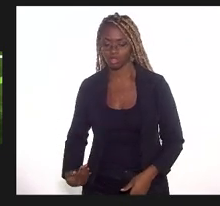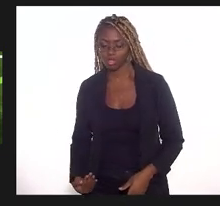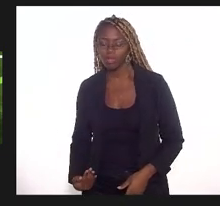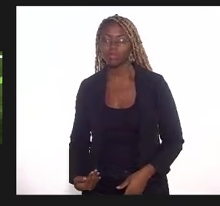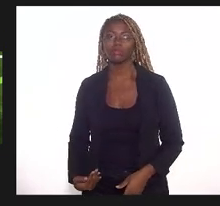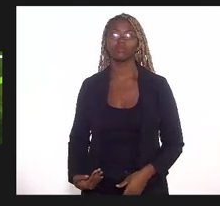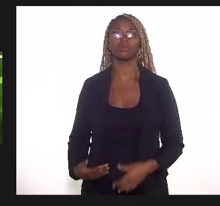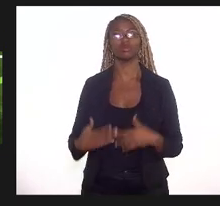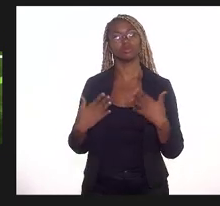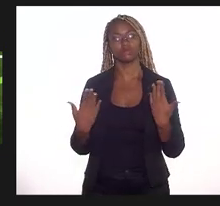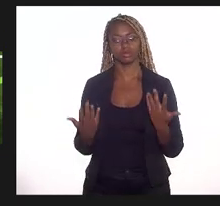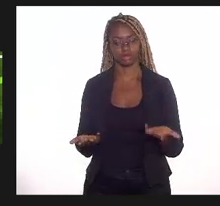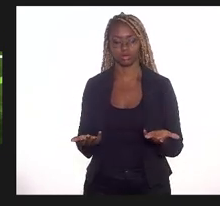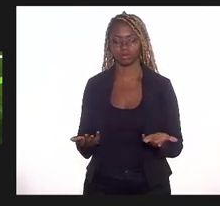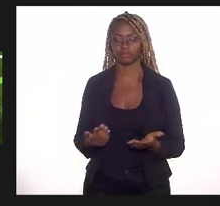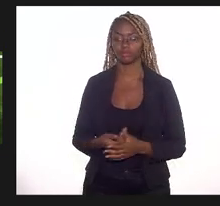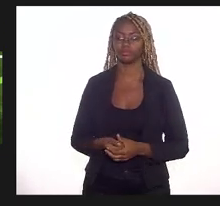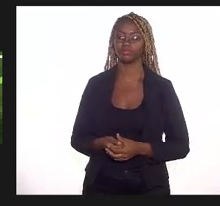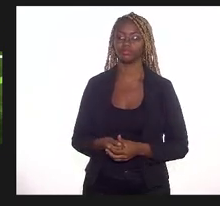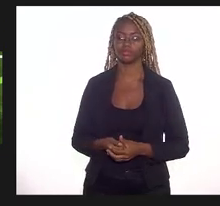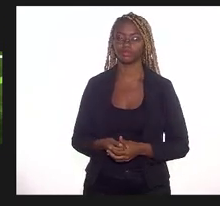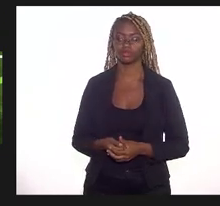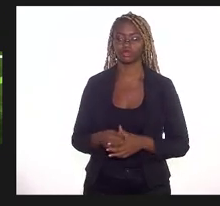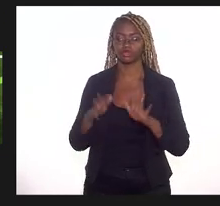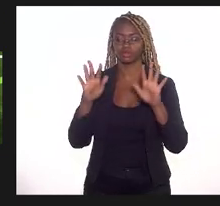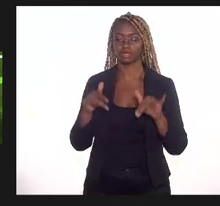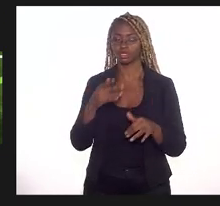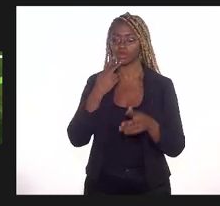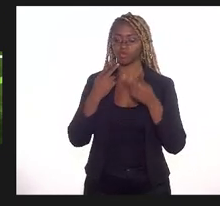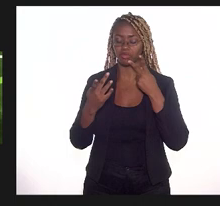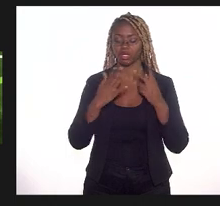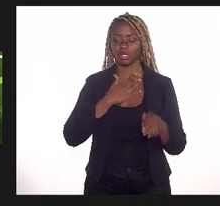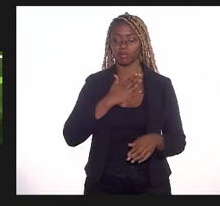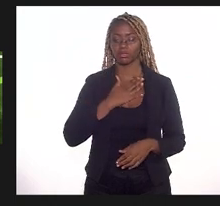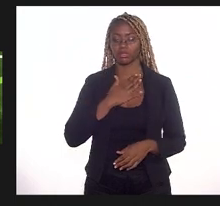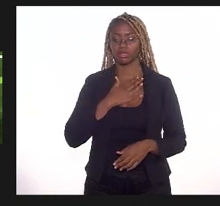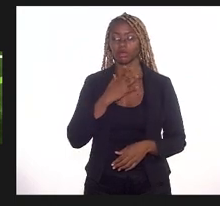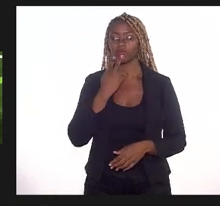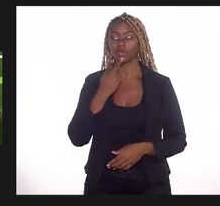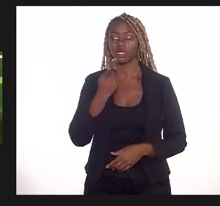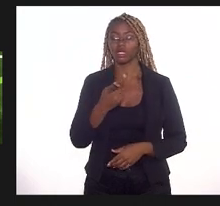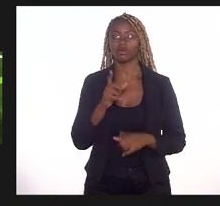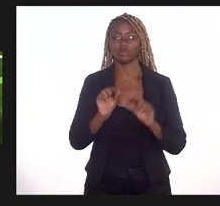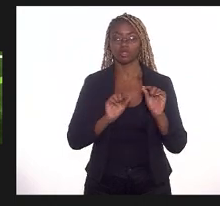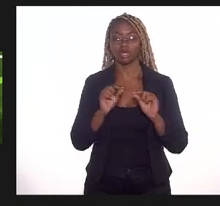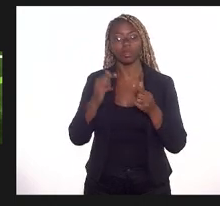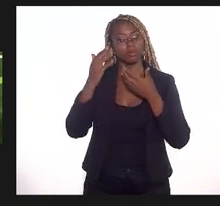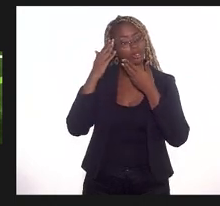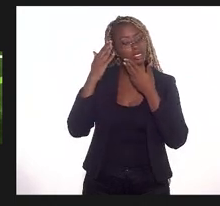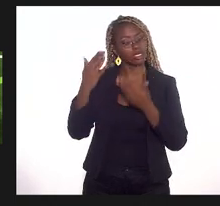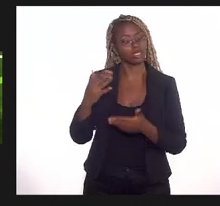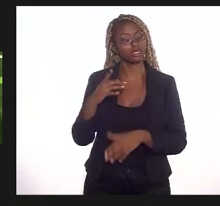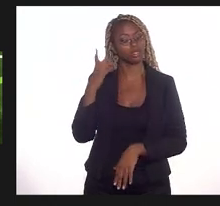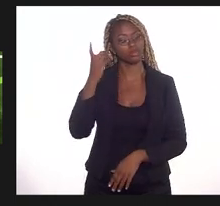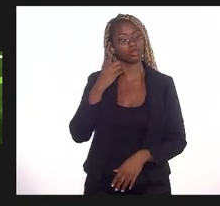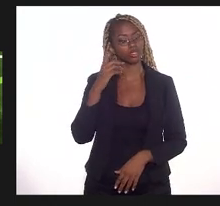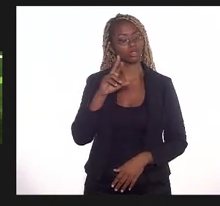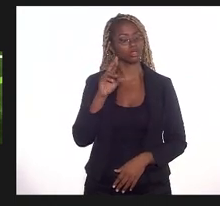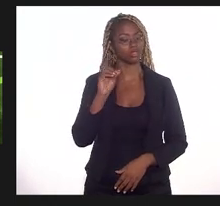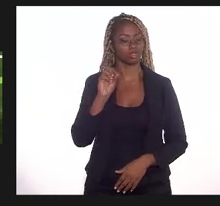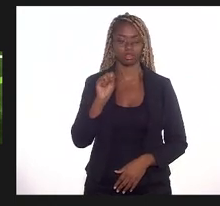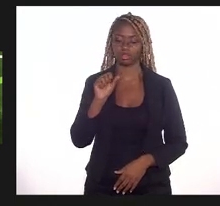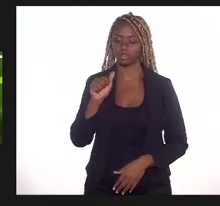Então, assim, eu quero fechar minha fala dizendo que agradecer à deputada Rosane Félix,